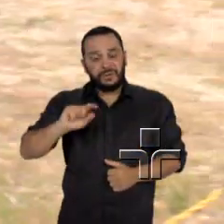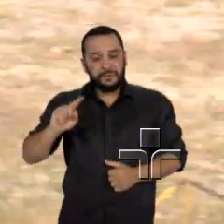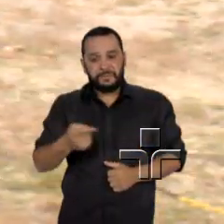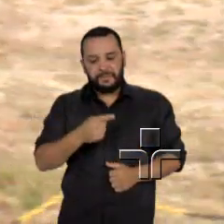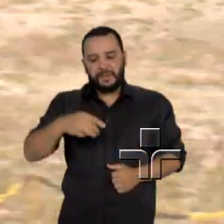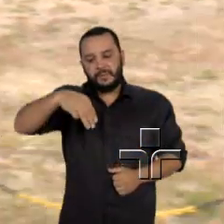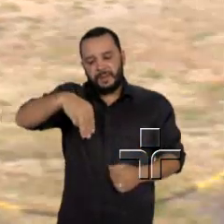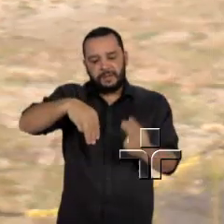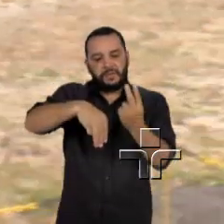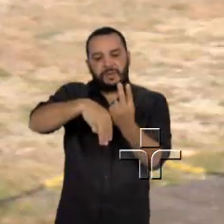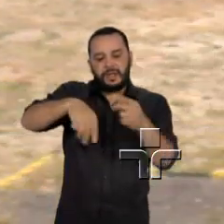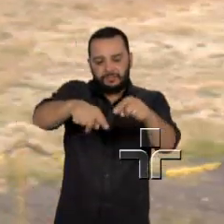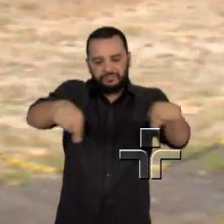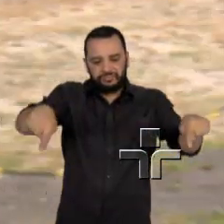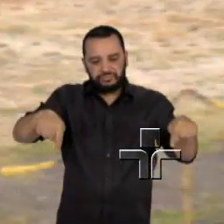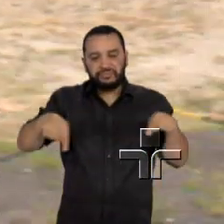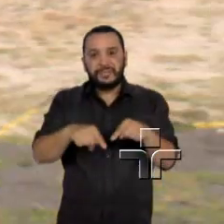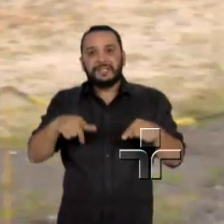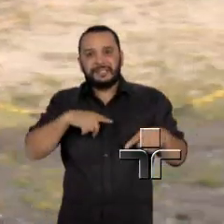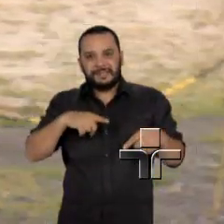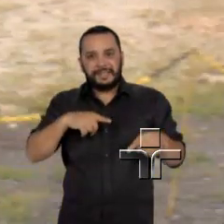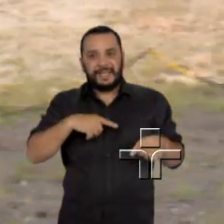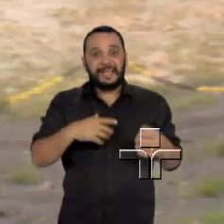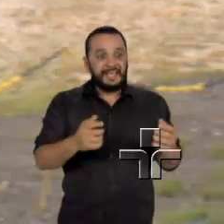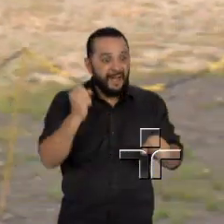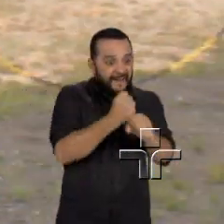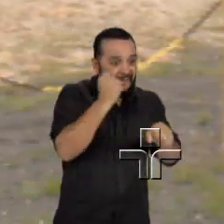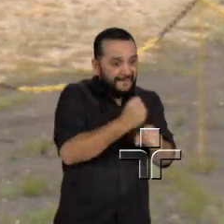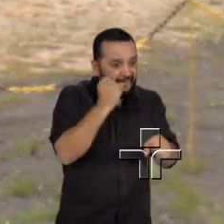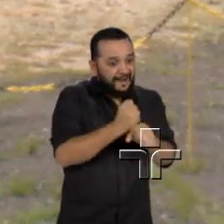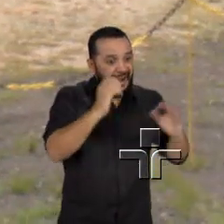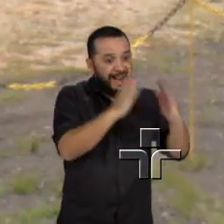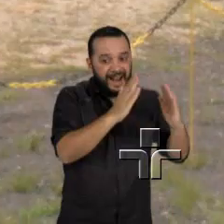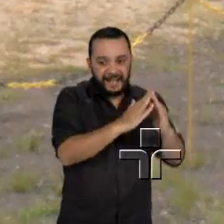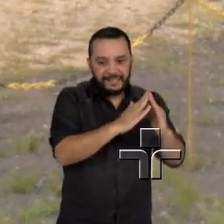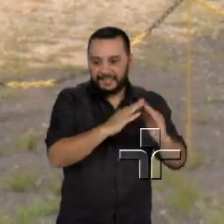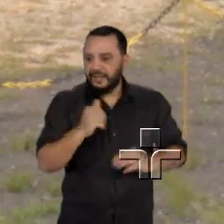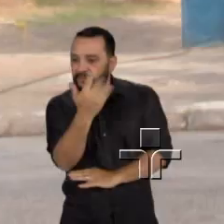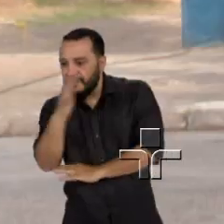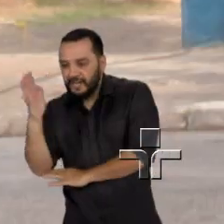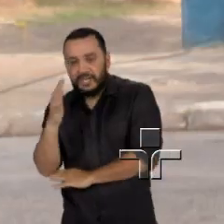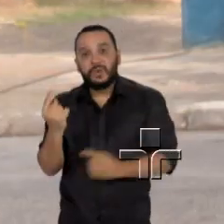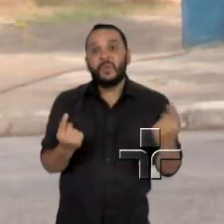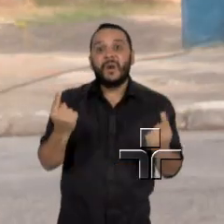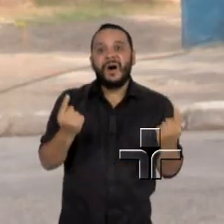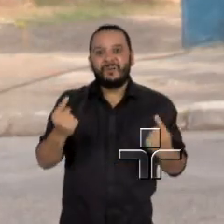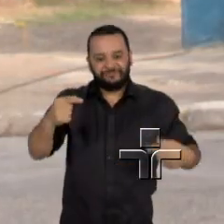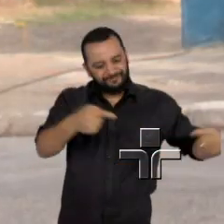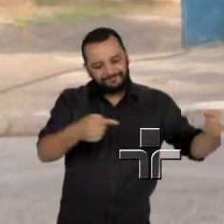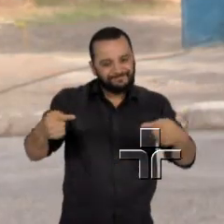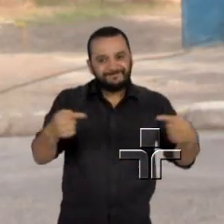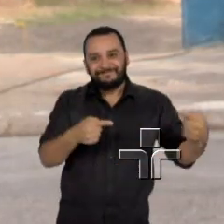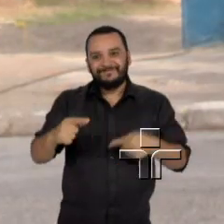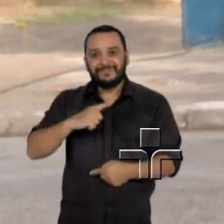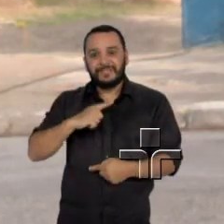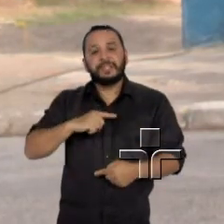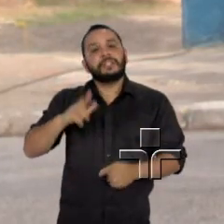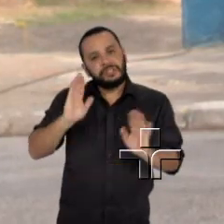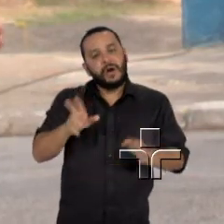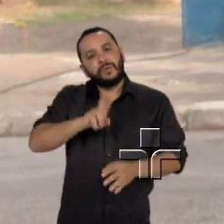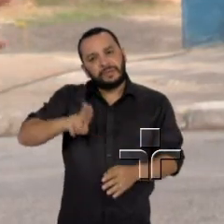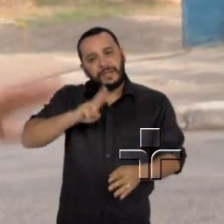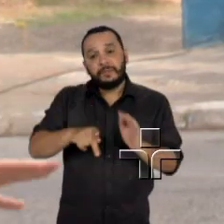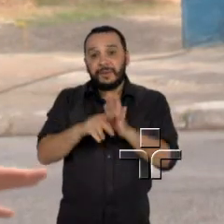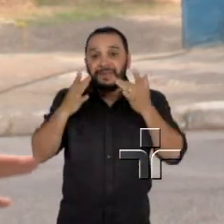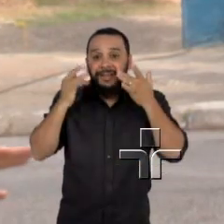da disputa entre o avanço da especulação imobiliária e a recuperação de áreas verdes para a cidade. O terreno já foi usado pelo Teatro Oficina, que